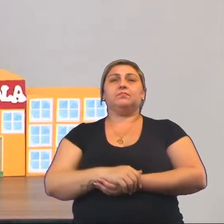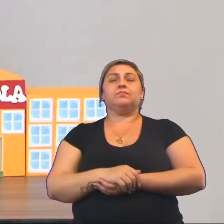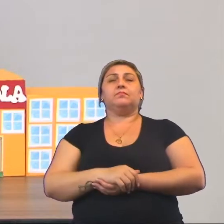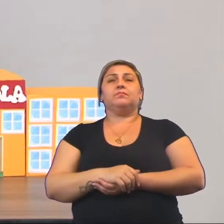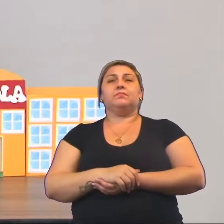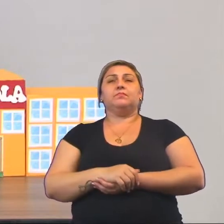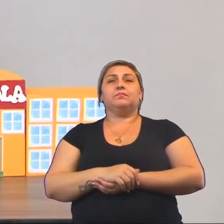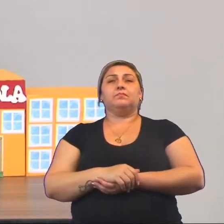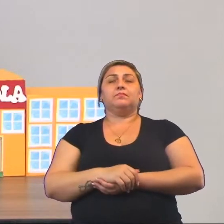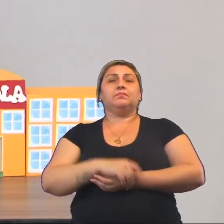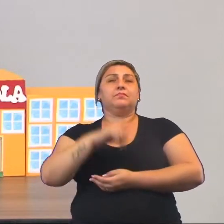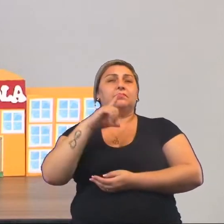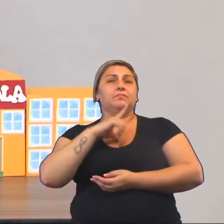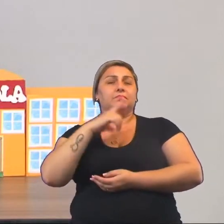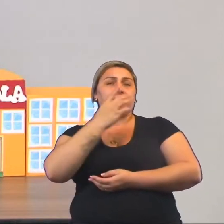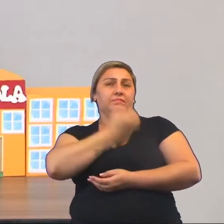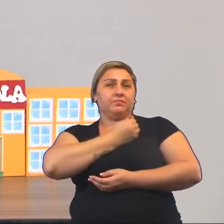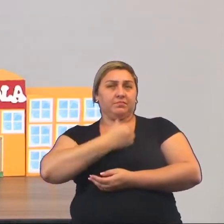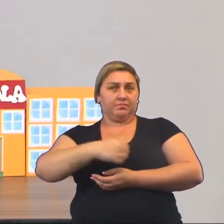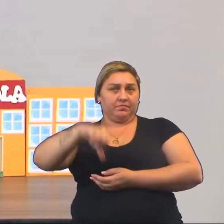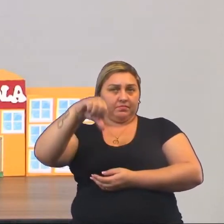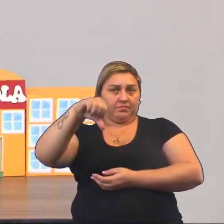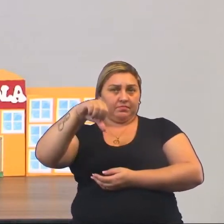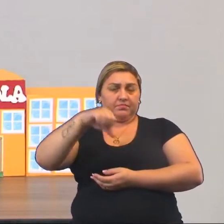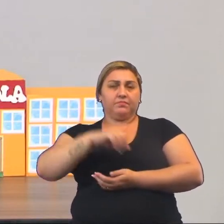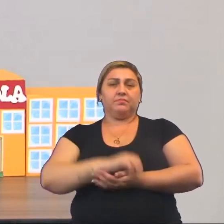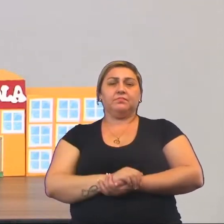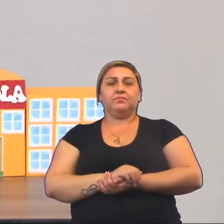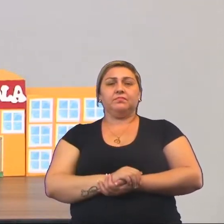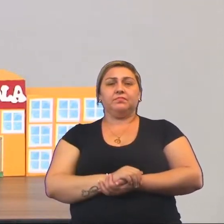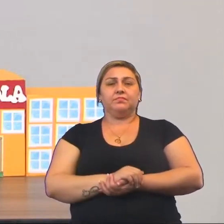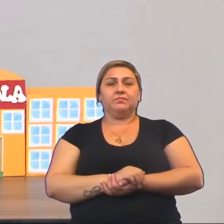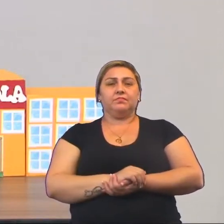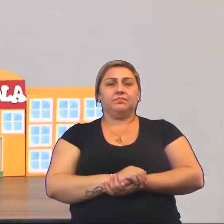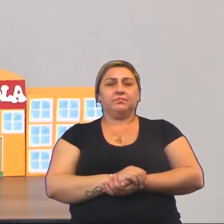9. O que será que tem aqui no número 9?